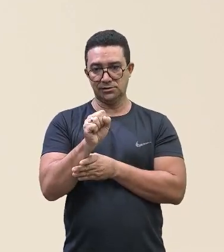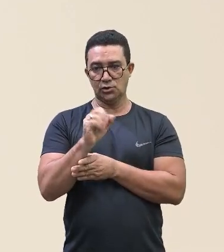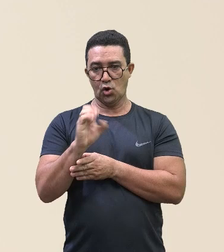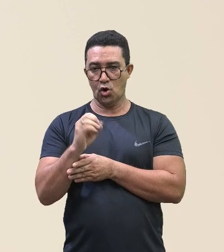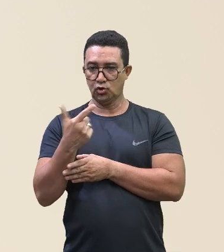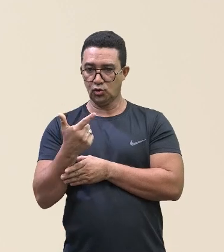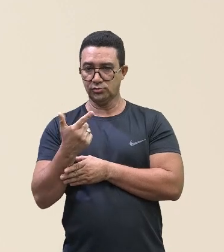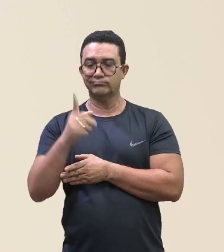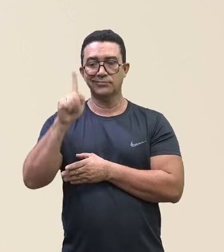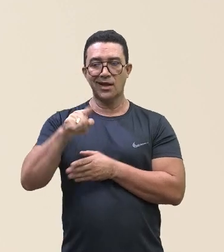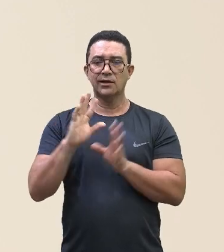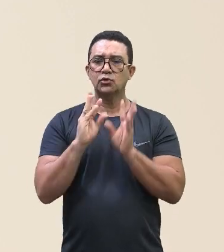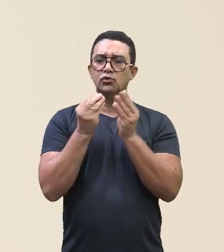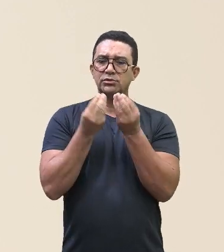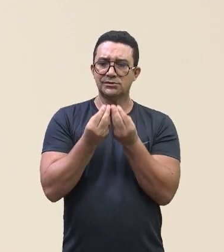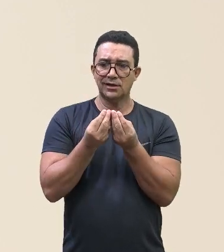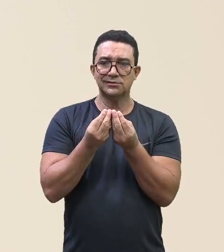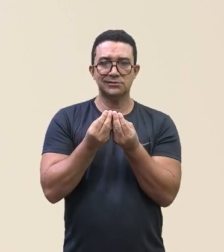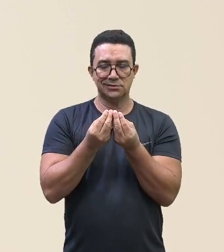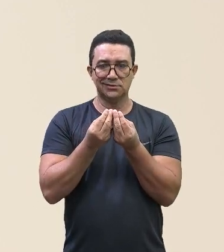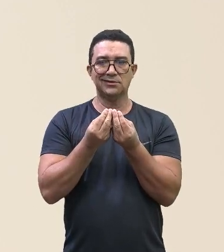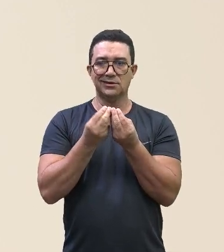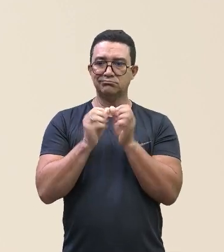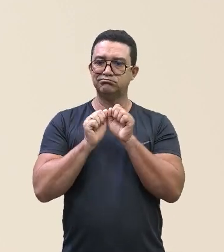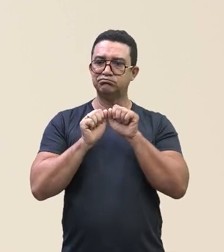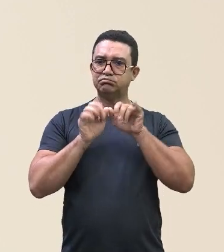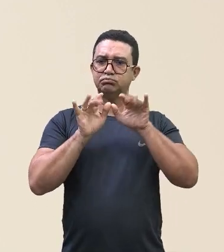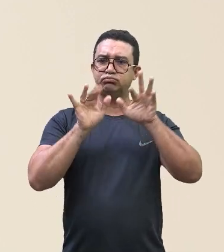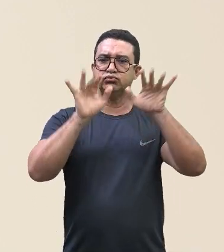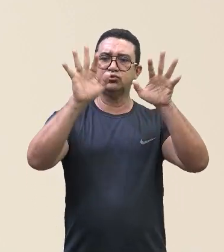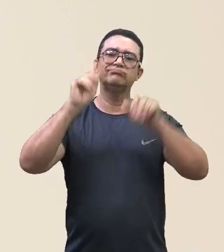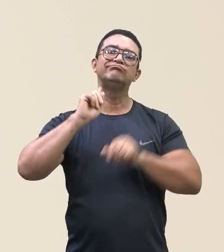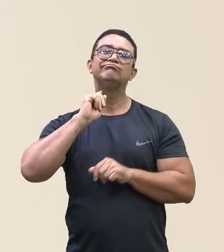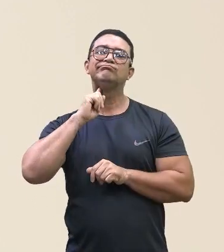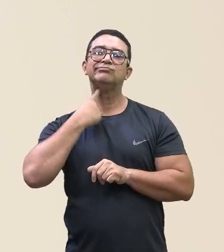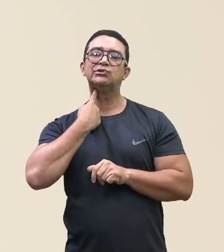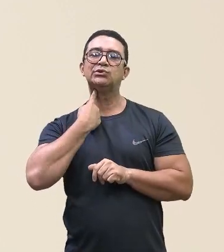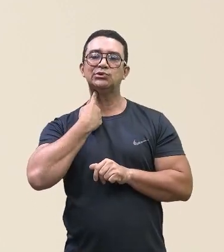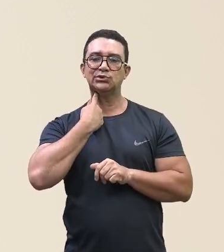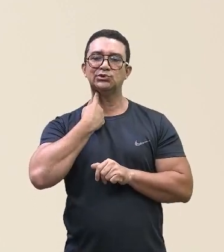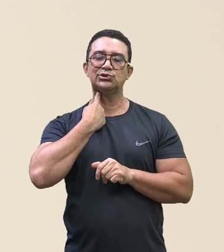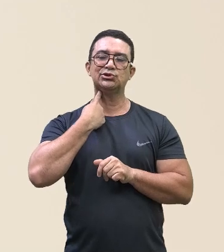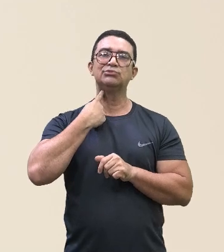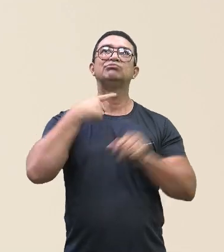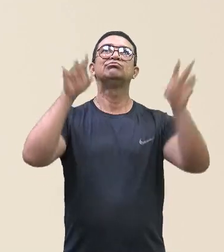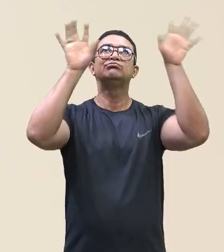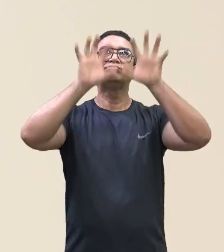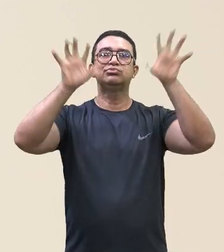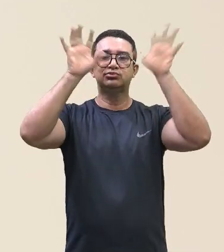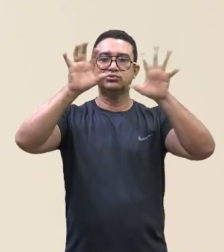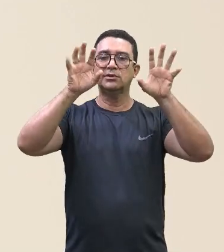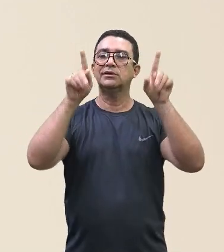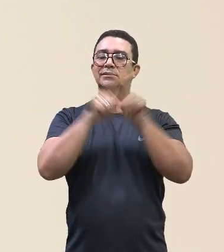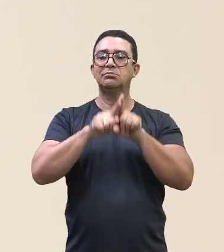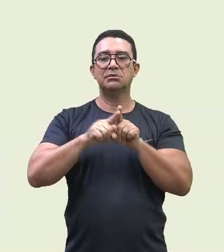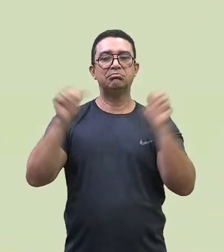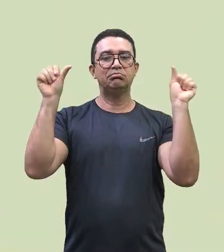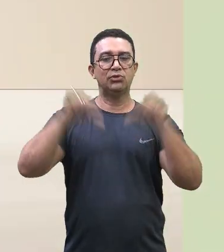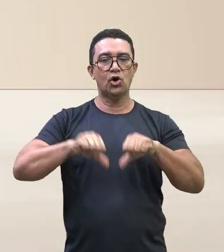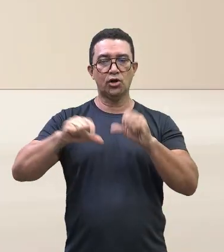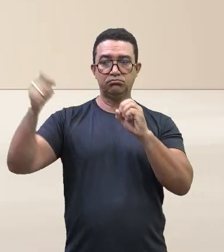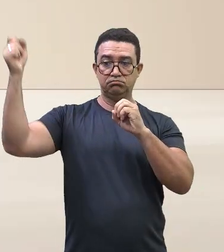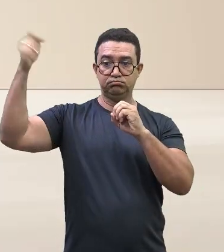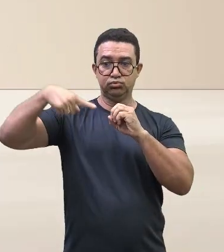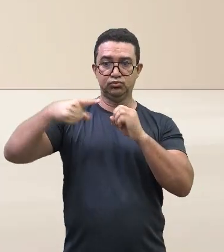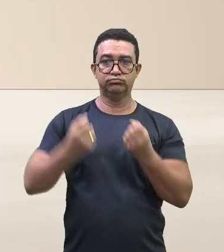que contribuem para a poluição atmosférica e principalmente intensificam o efeito estufa.